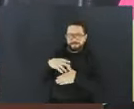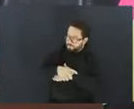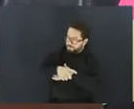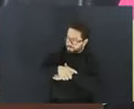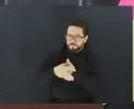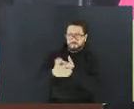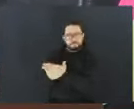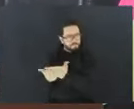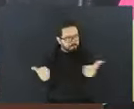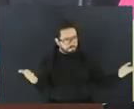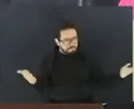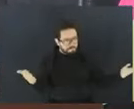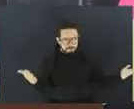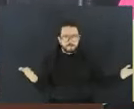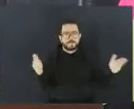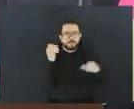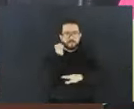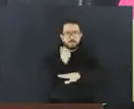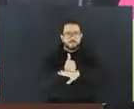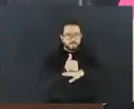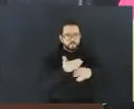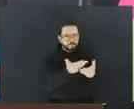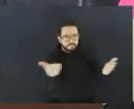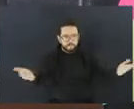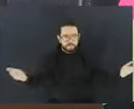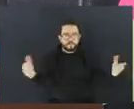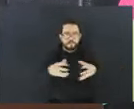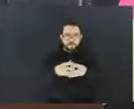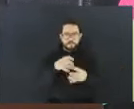Polícia Militar aqui presente. Nós...